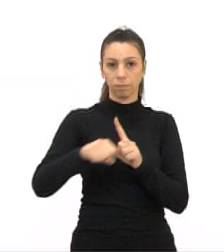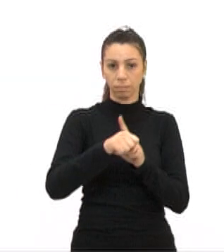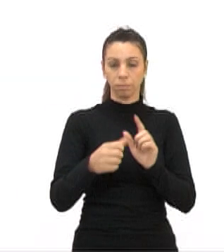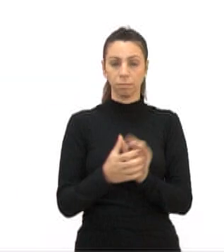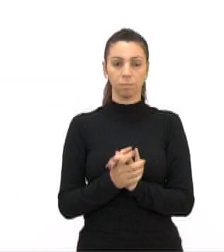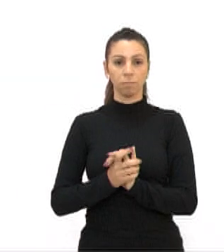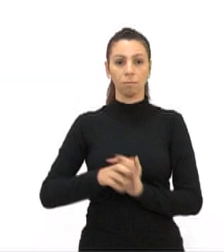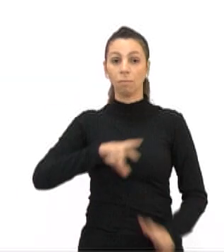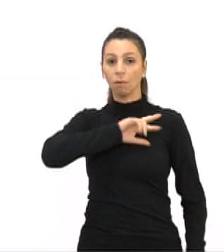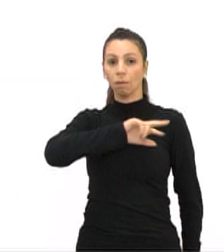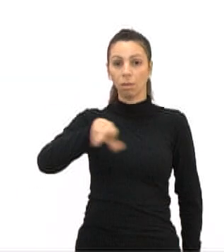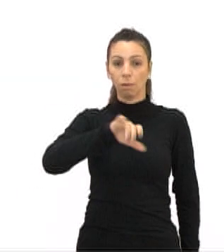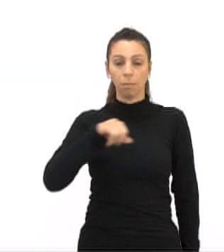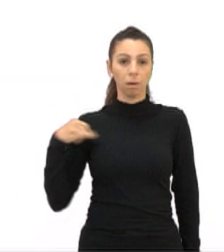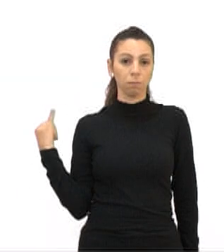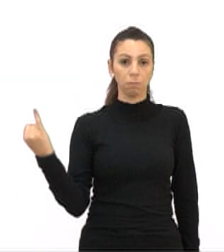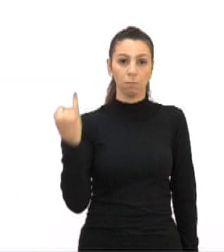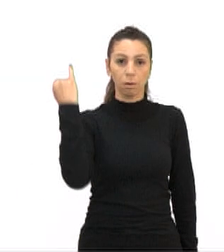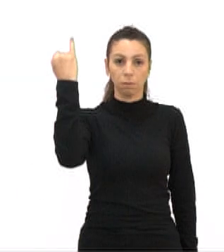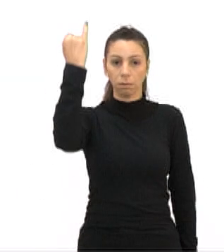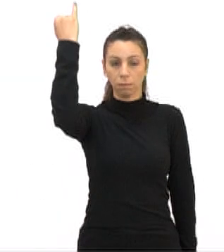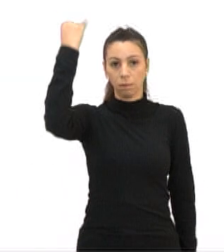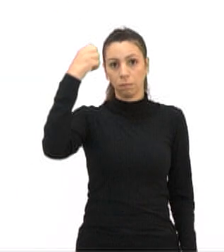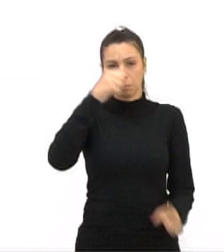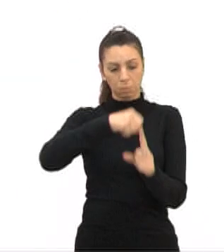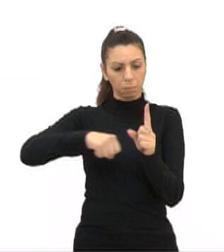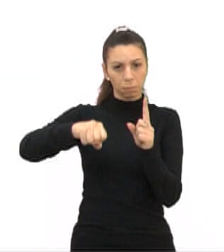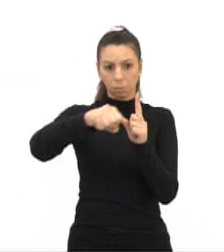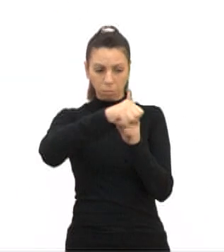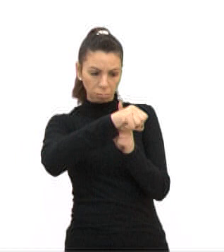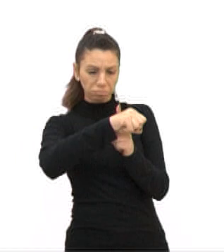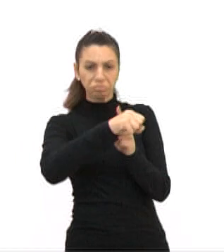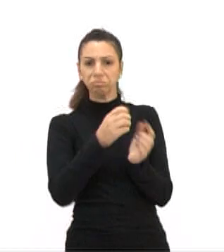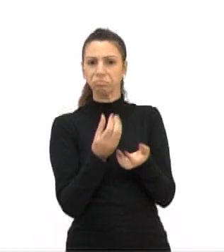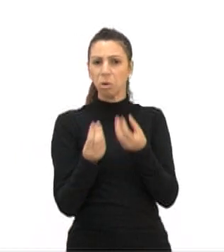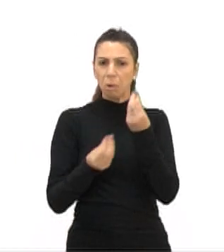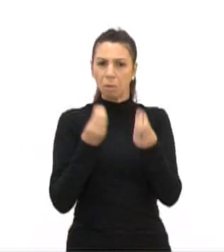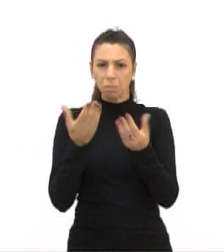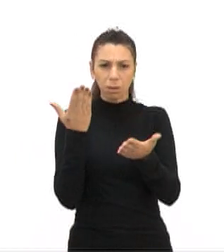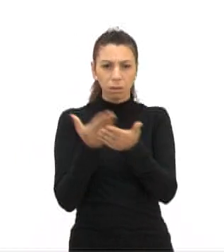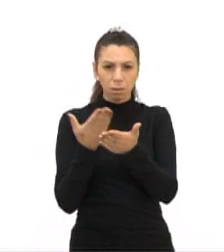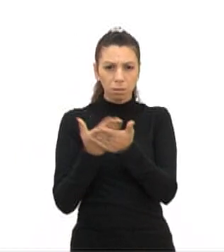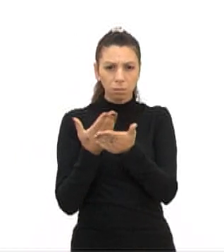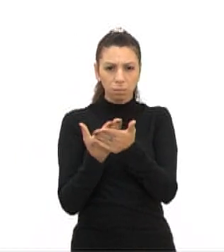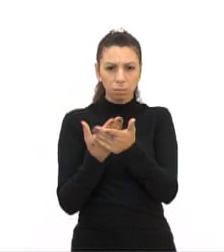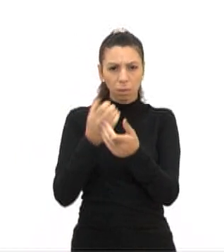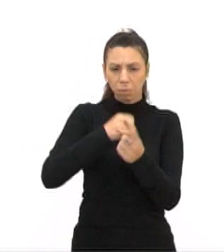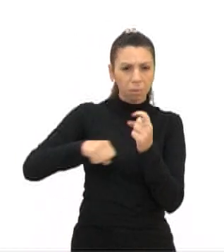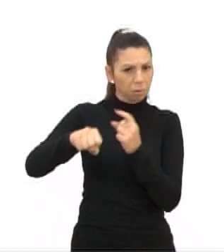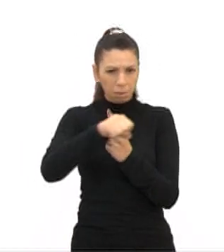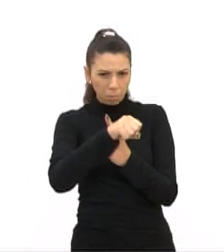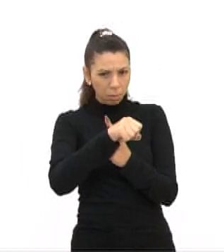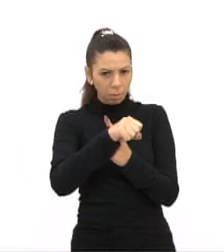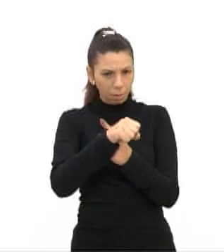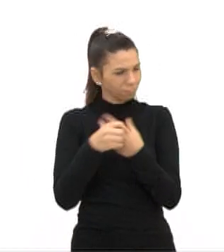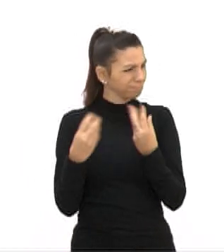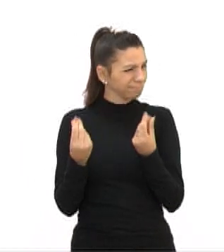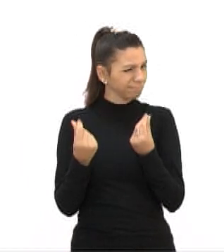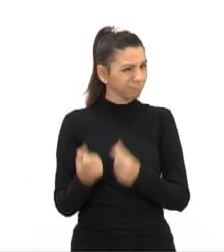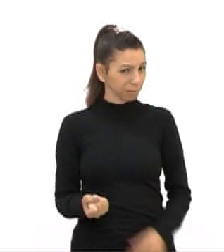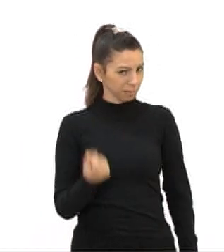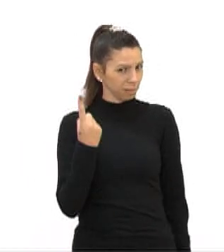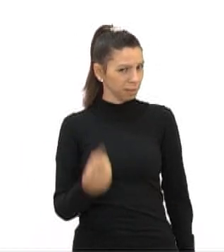é importante para a sociologia? Nossa, como é que a gente estuda uma coisa que não é importante? Essa também está estranha,